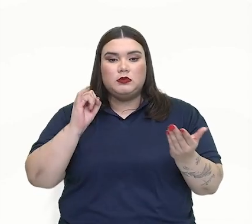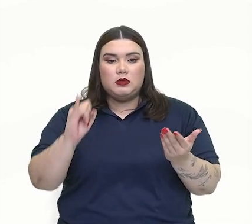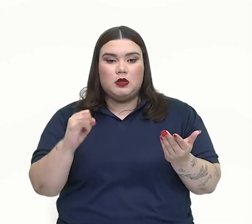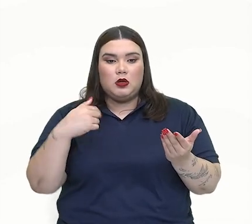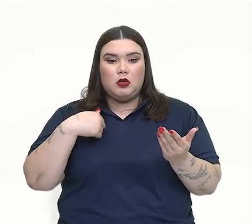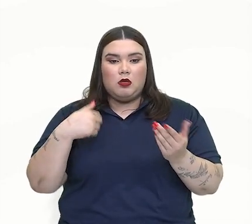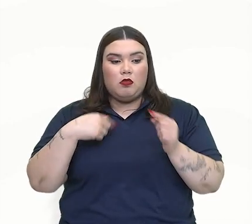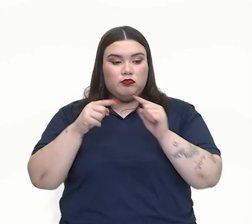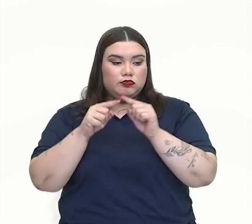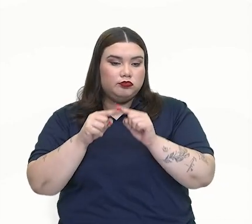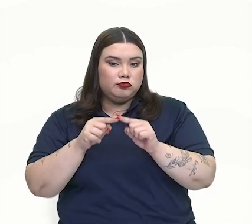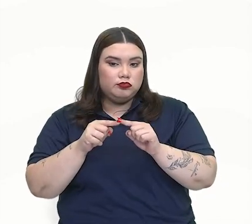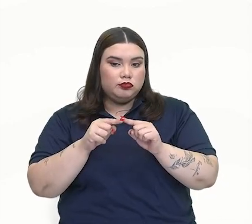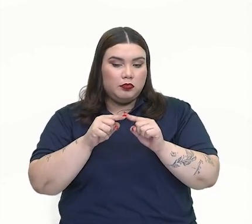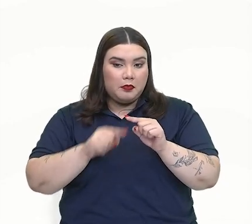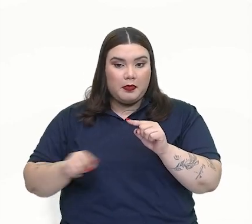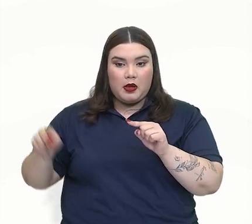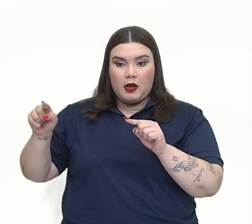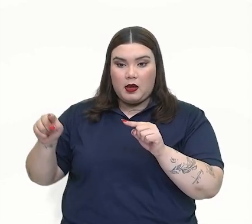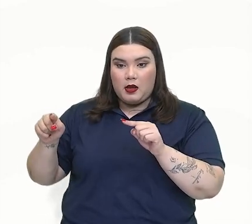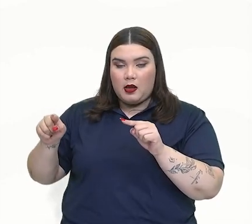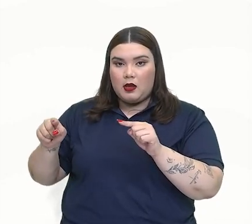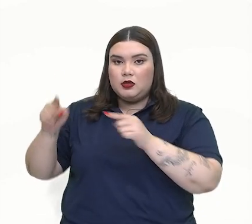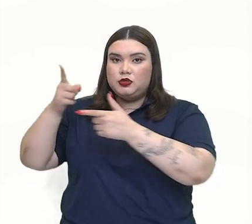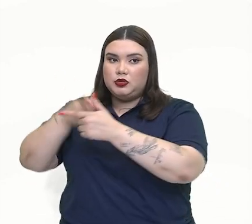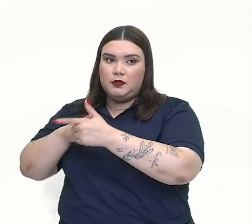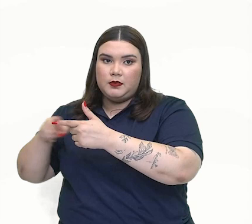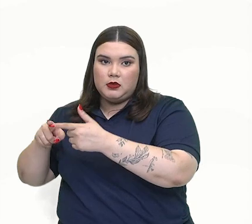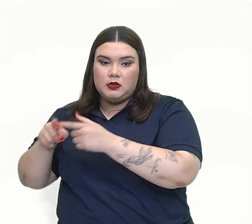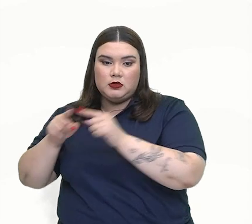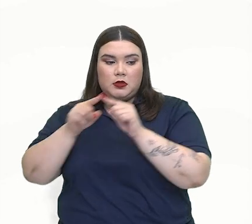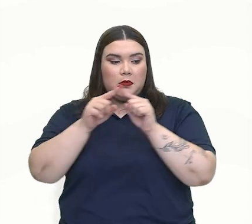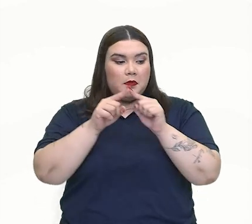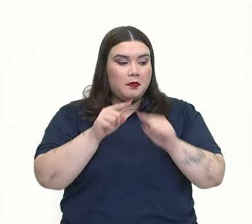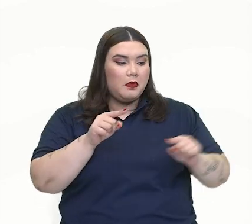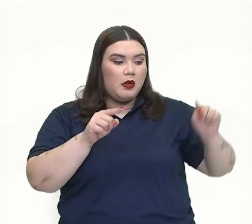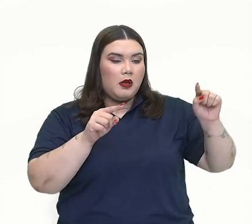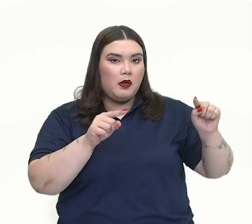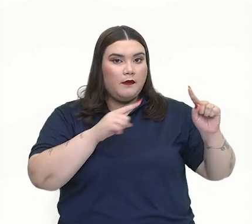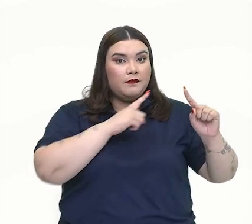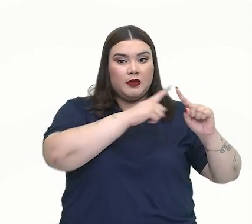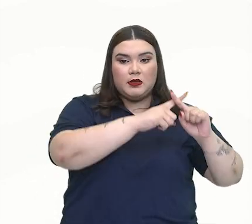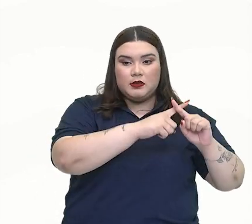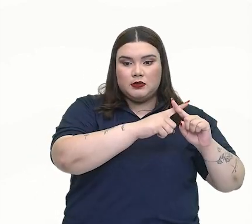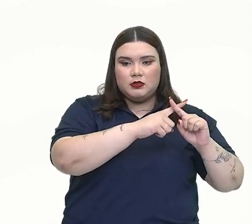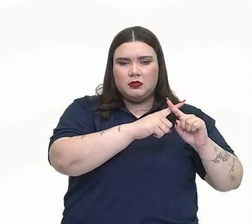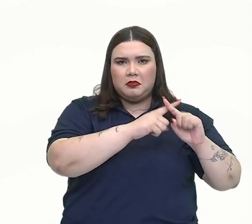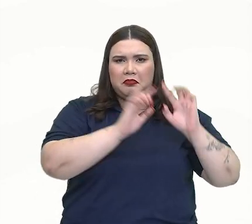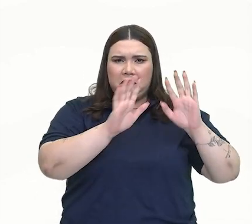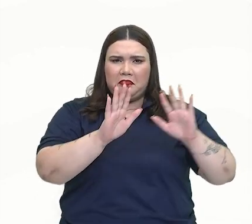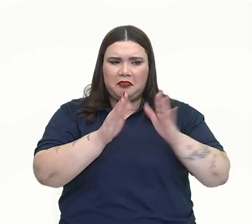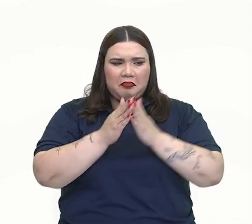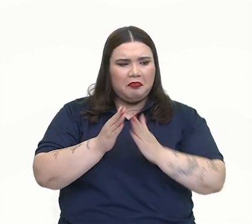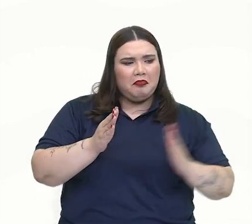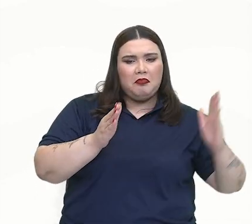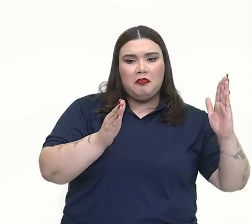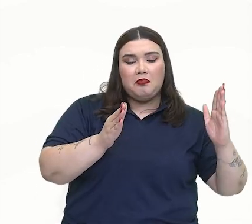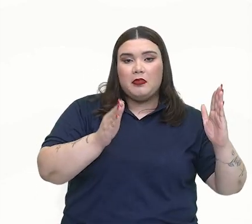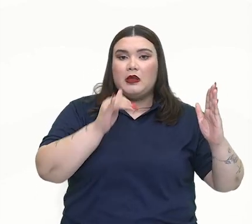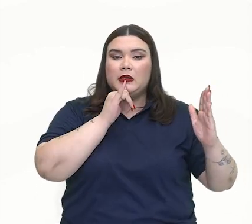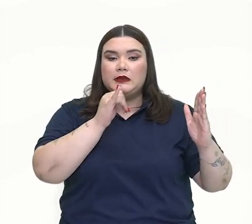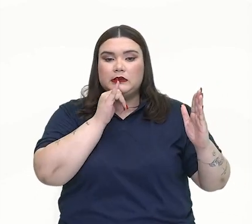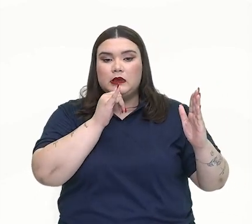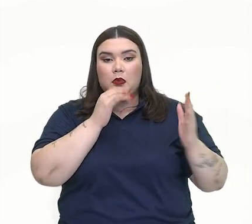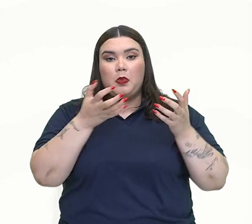assim para a direita, professor? Vamos supor que eu quisesse transformar de metro para decímetro, por exemplo. Então, eu já estou